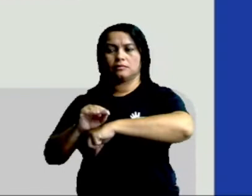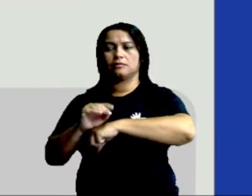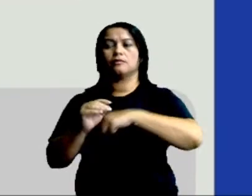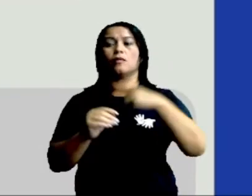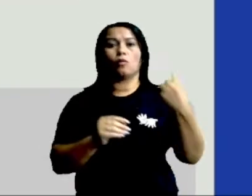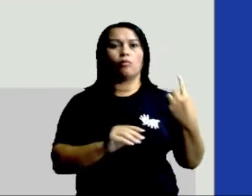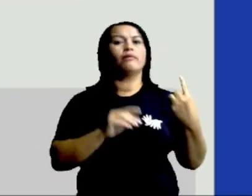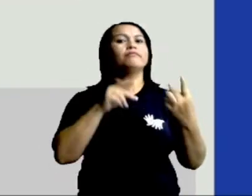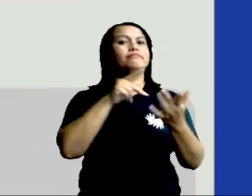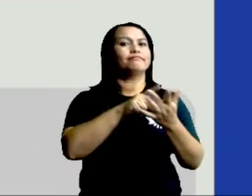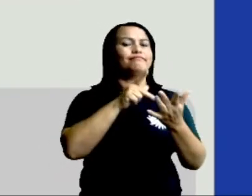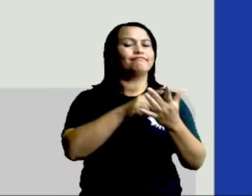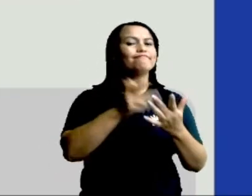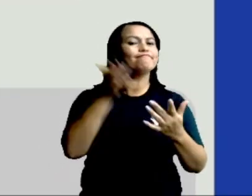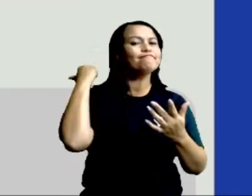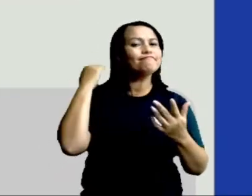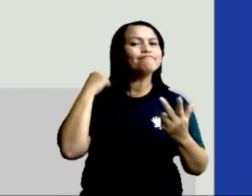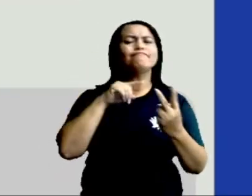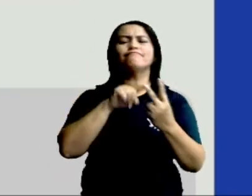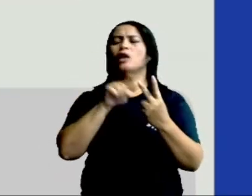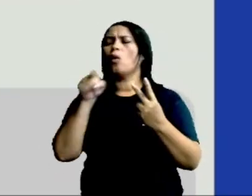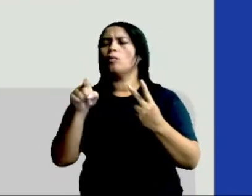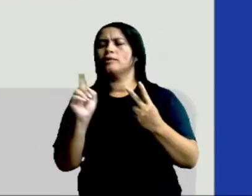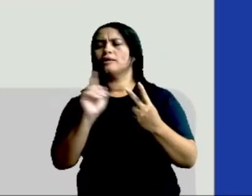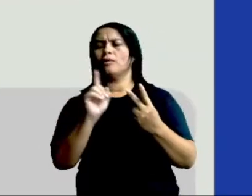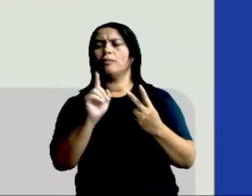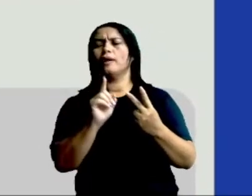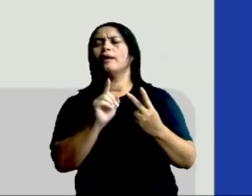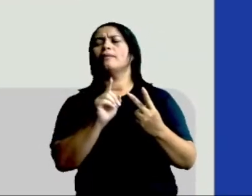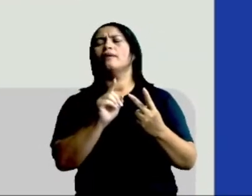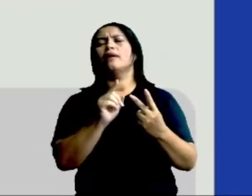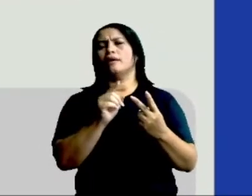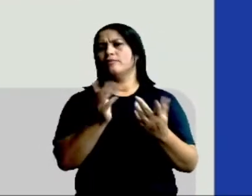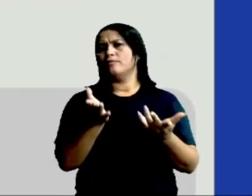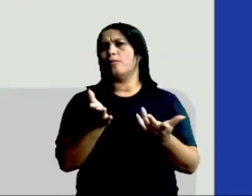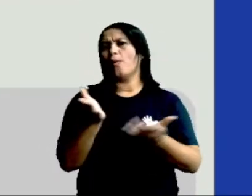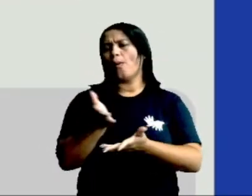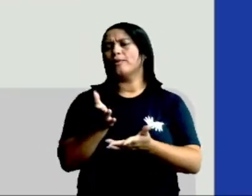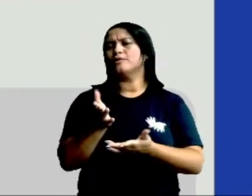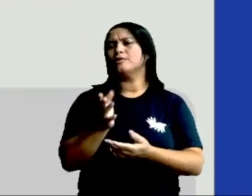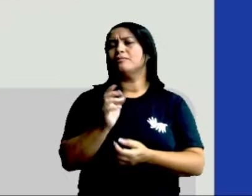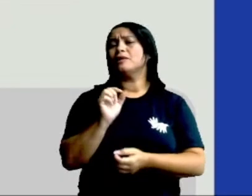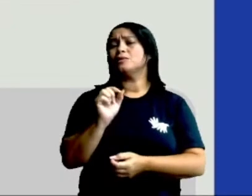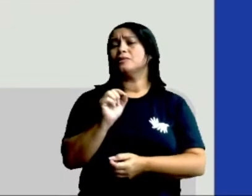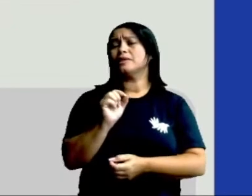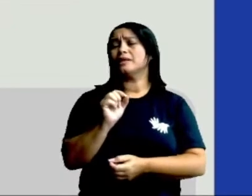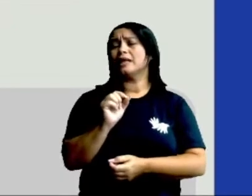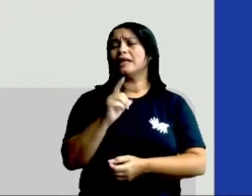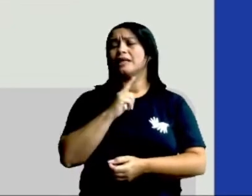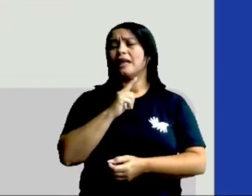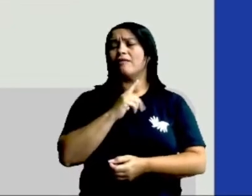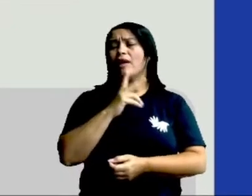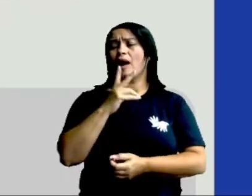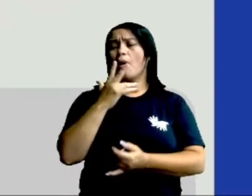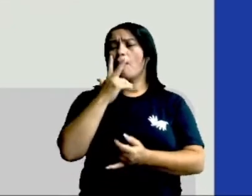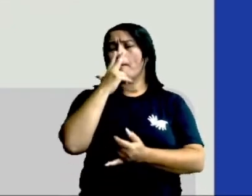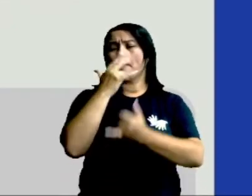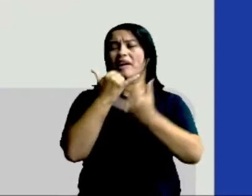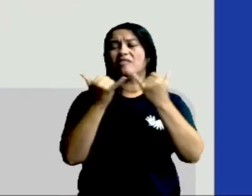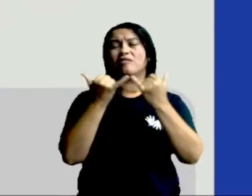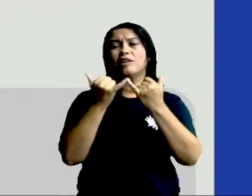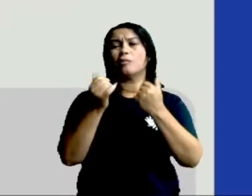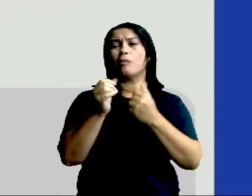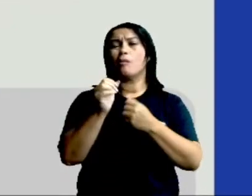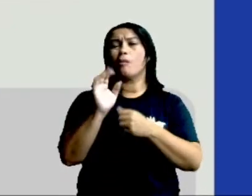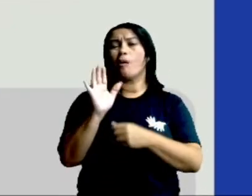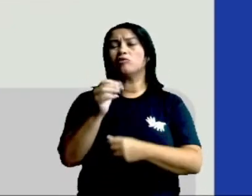fato antiga e a outra não é antiga. Foi tirada hoje em dia, só que foi colocado um efeito para parecer antiga. Vou